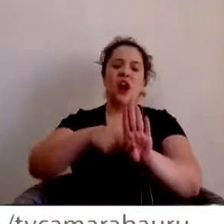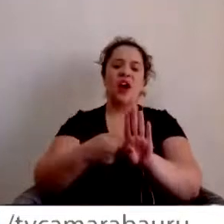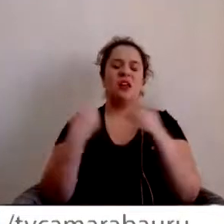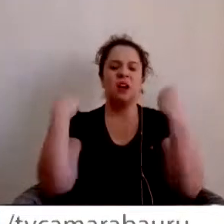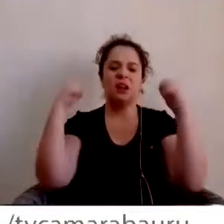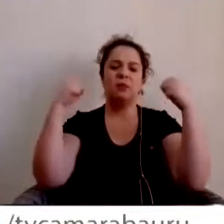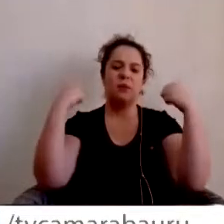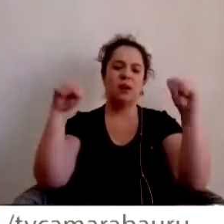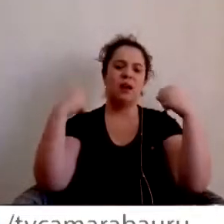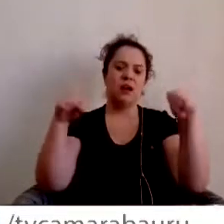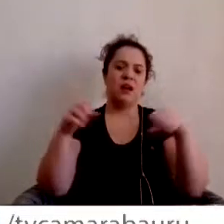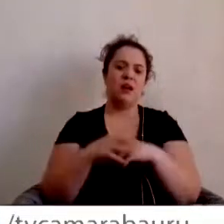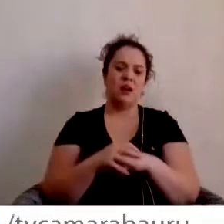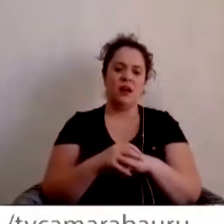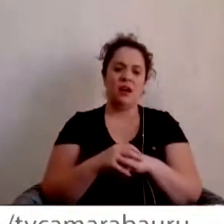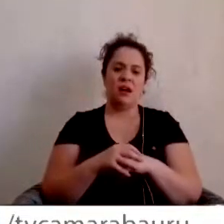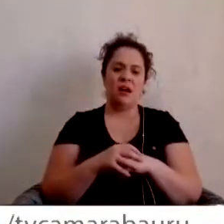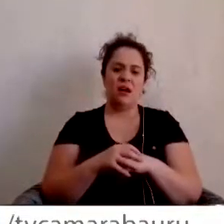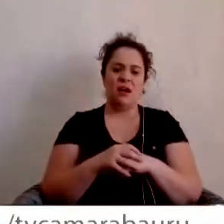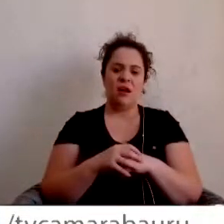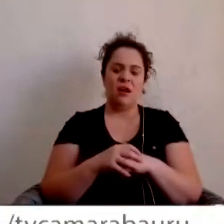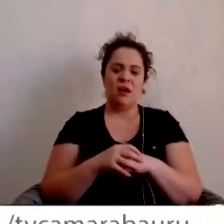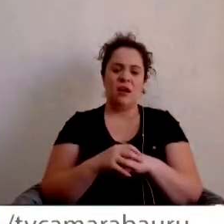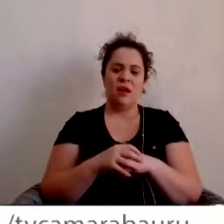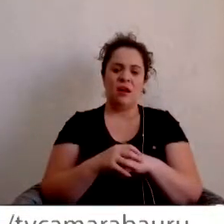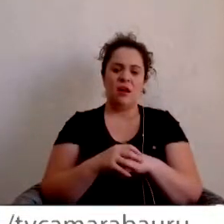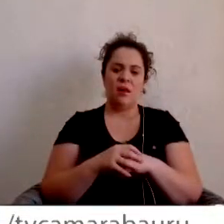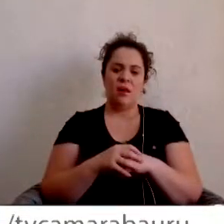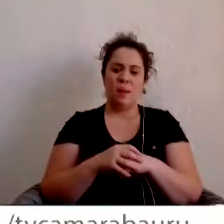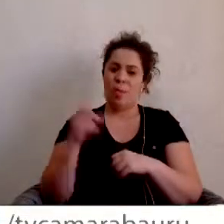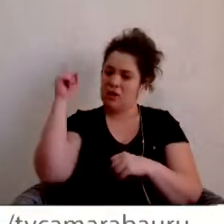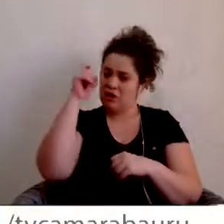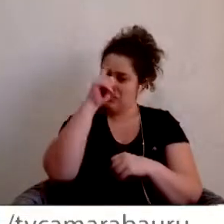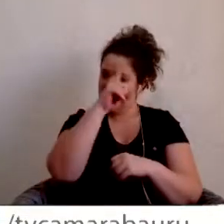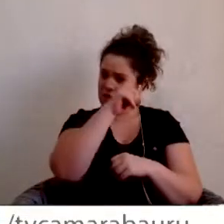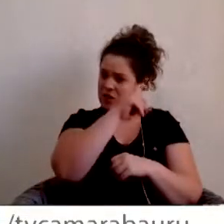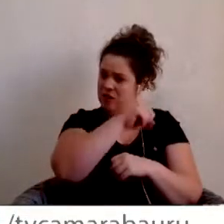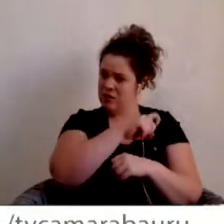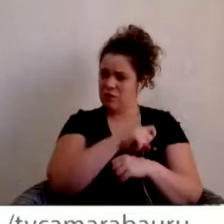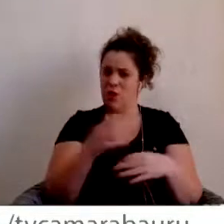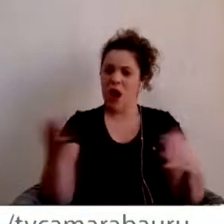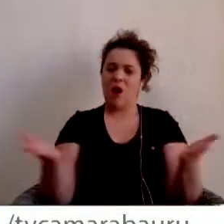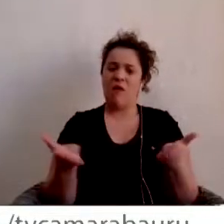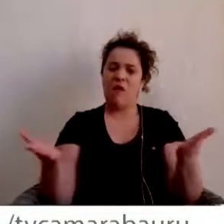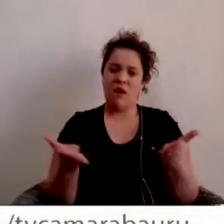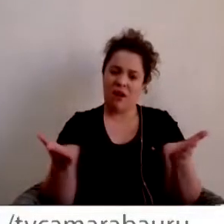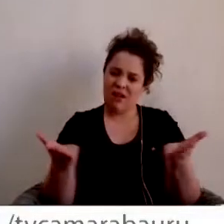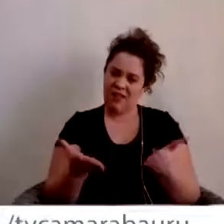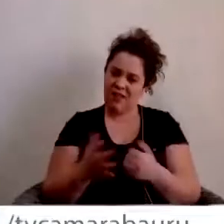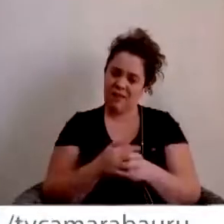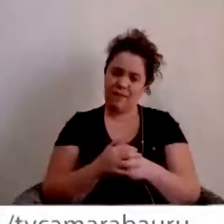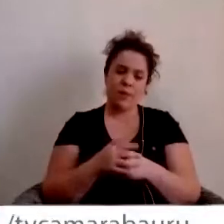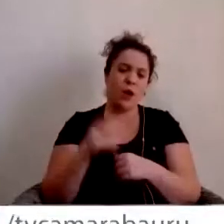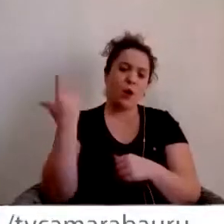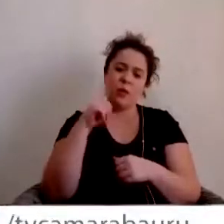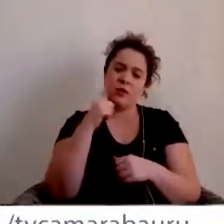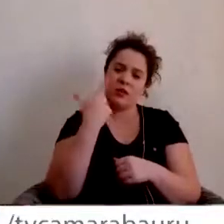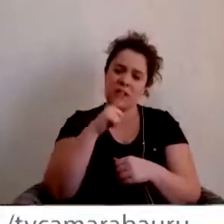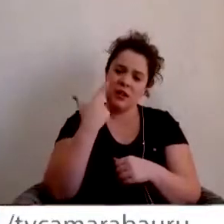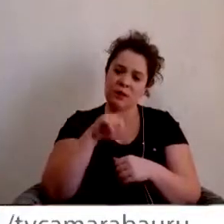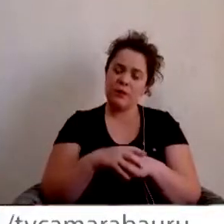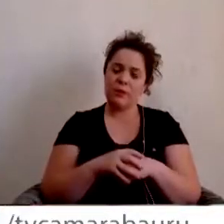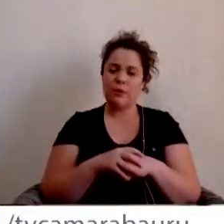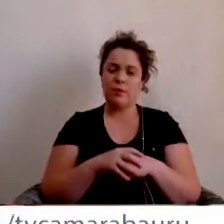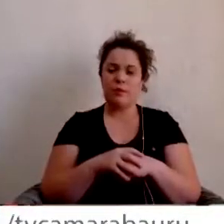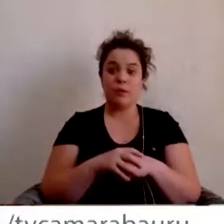de 150. Então está muito difícil, nesse momento, sobreviver a esse regime que estamos tendo. A gente não tinha noção